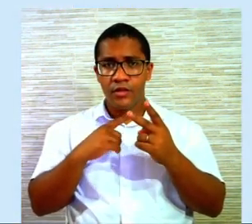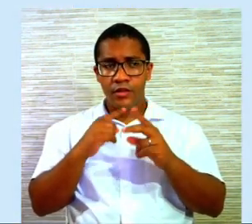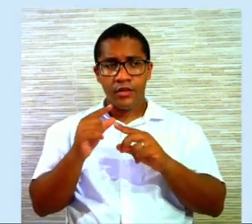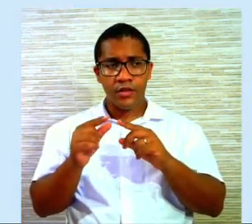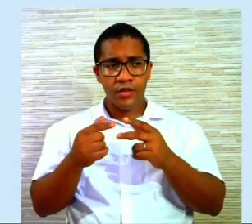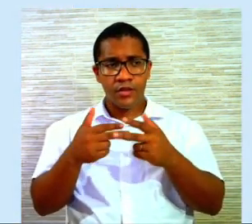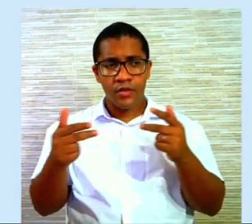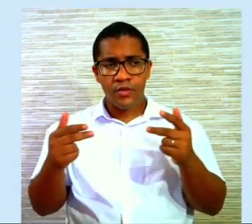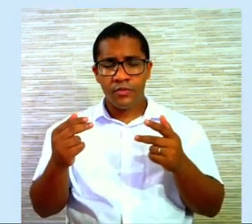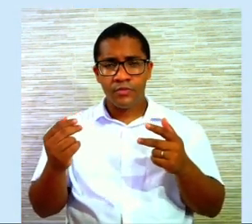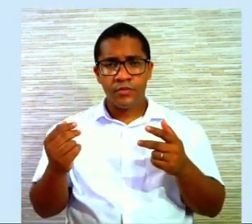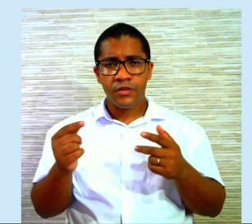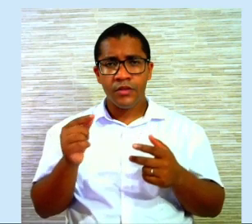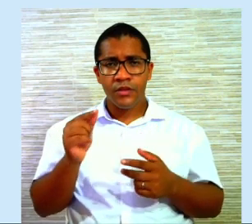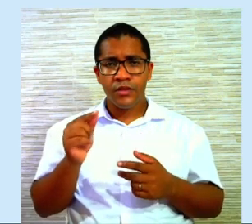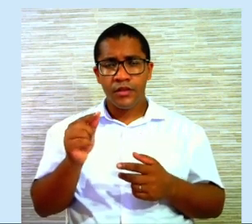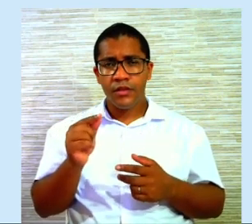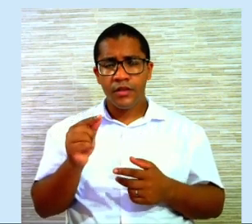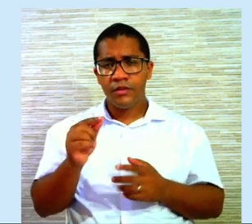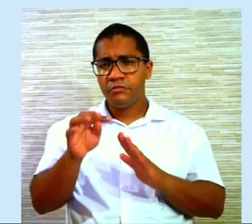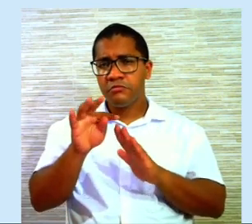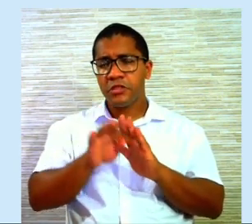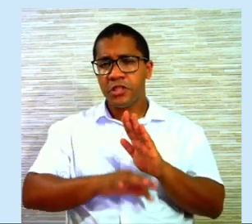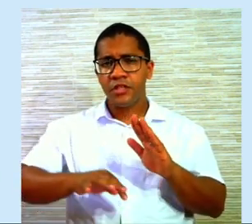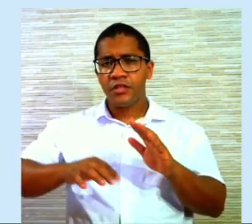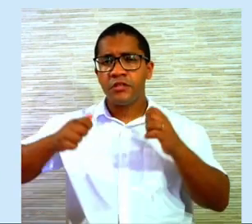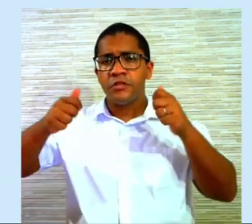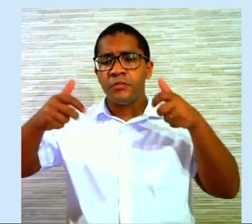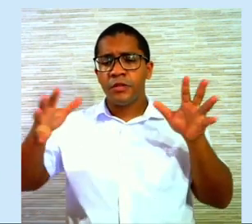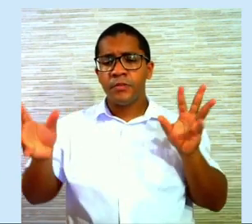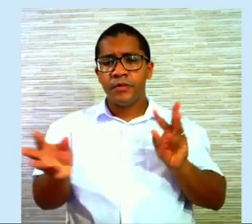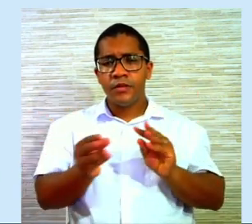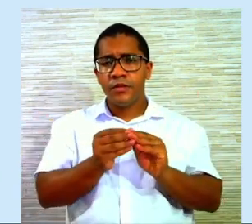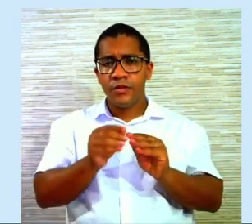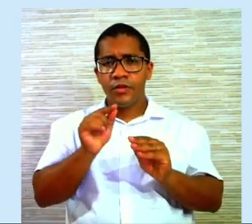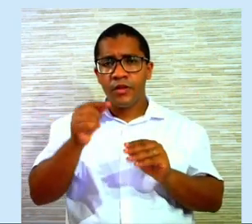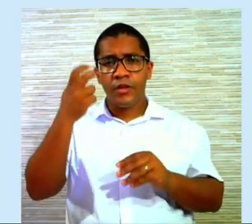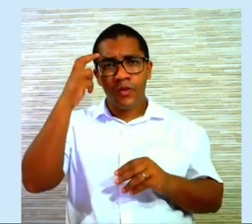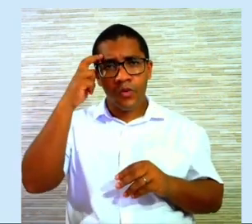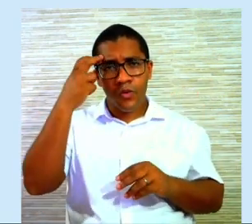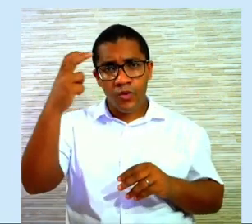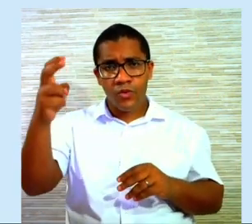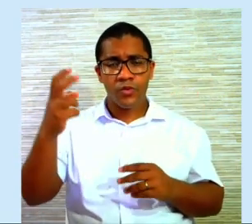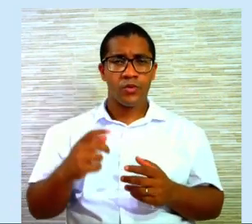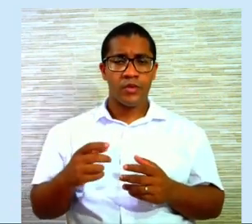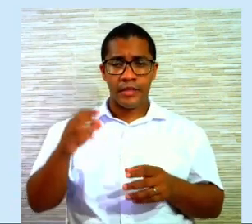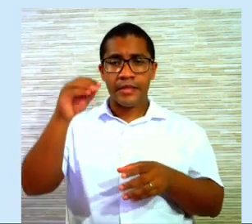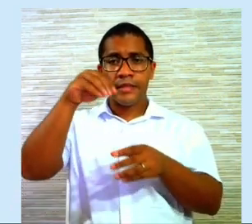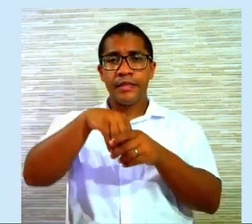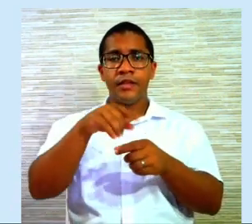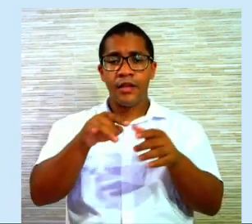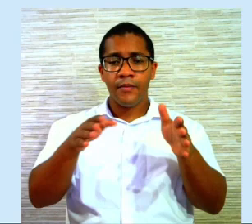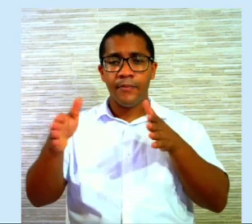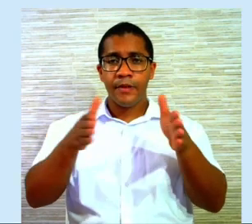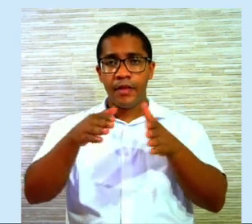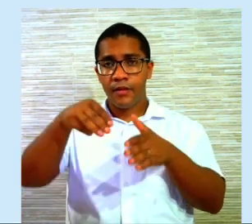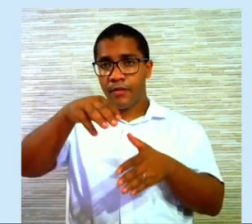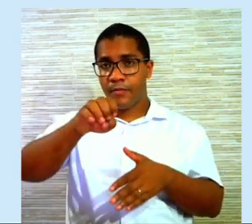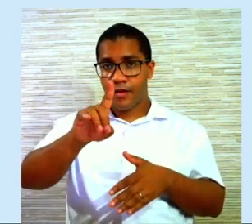muito interessante aí, que eu trago dois textos. O texto fala sobre a cultura dentro do